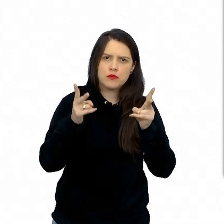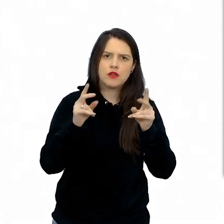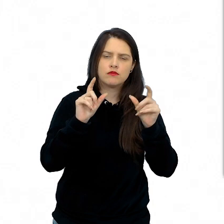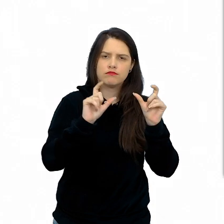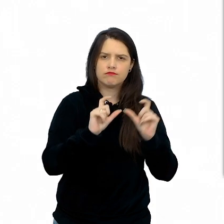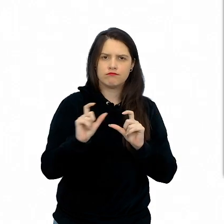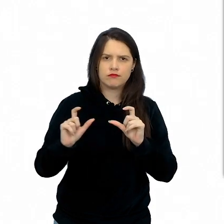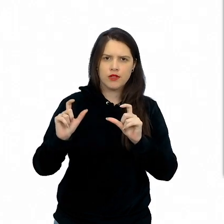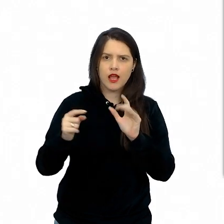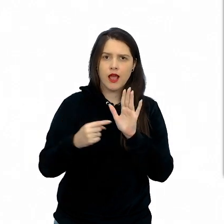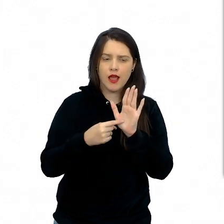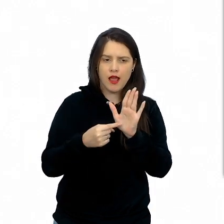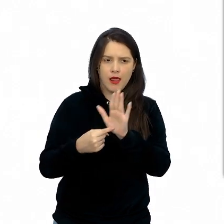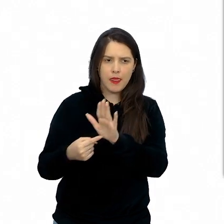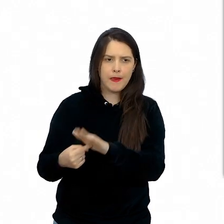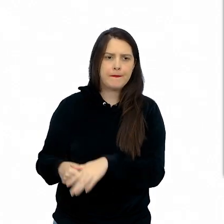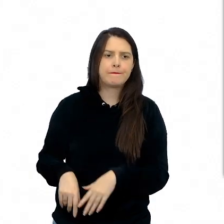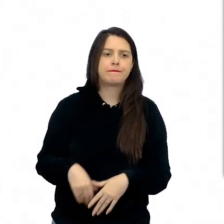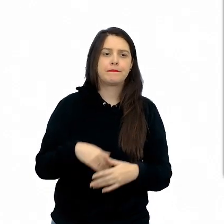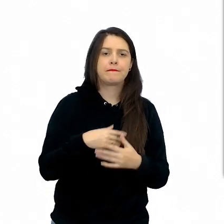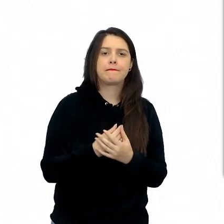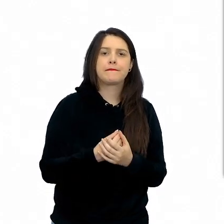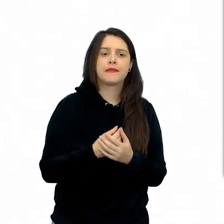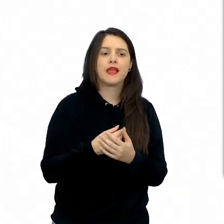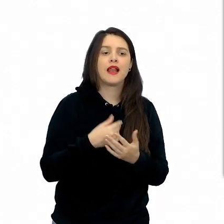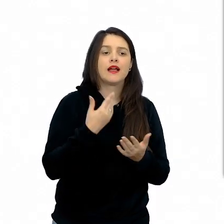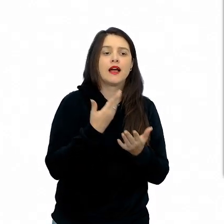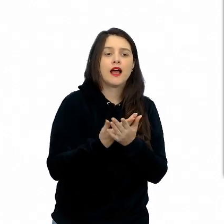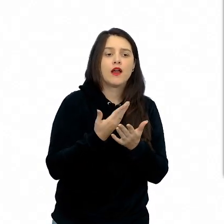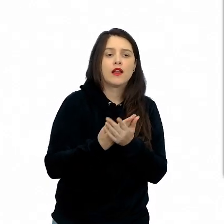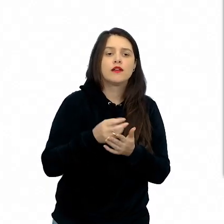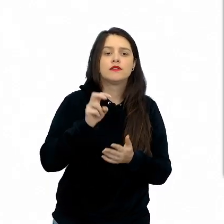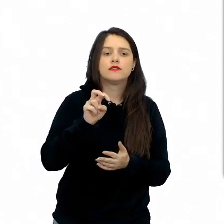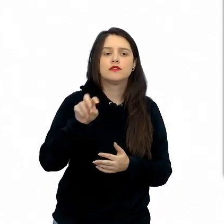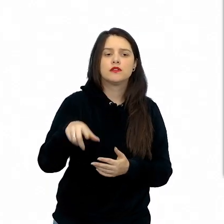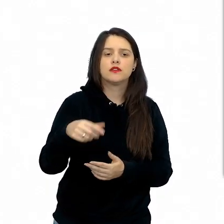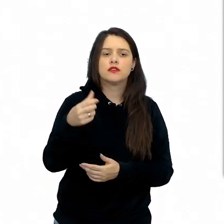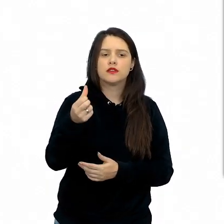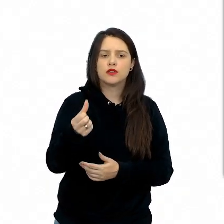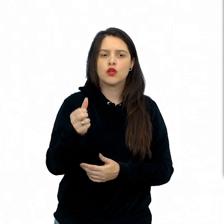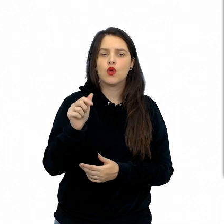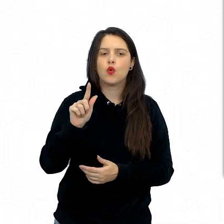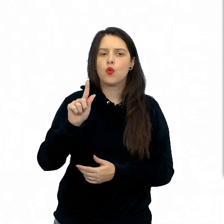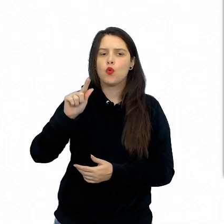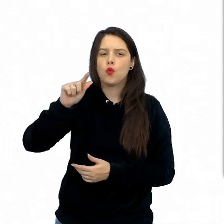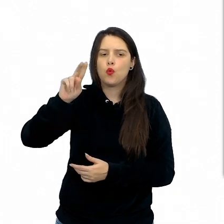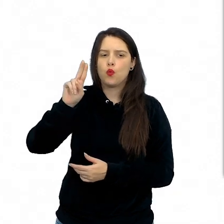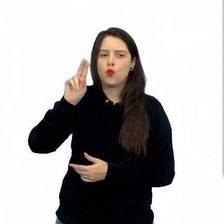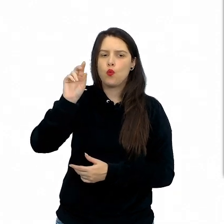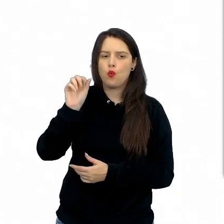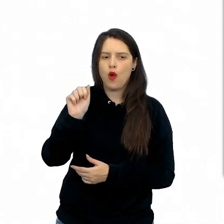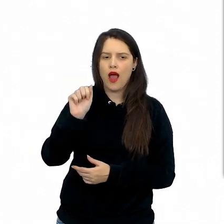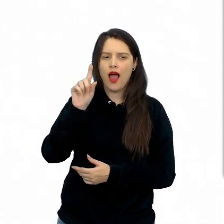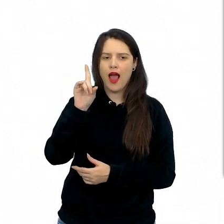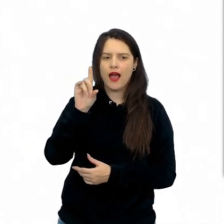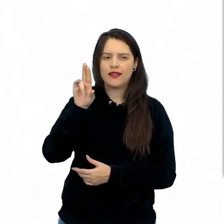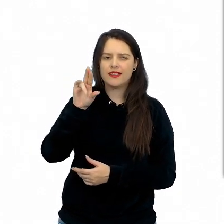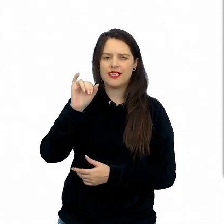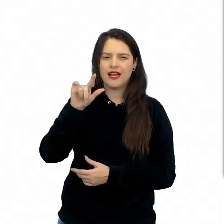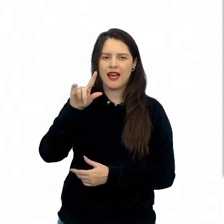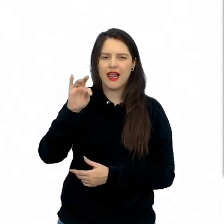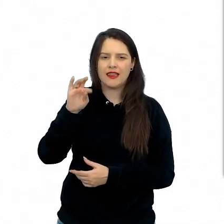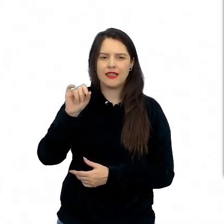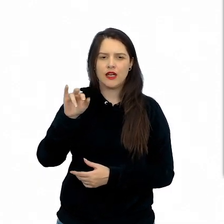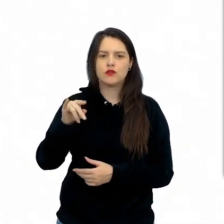e a mesma área. As aulas 5 e 6, que são os quadriláteros, perímetro e área. As aulas